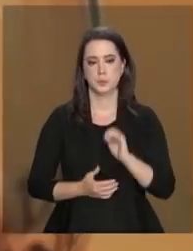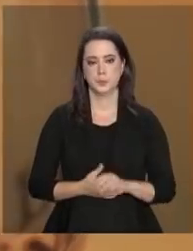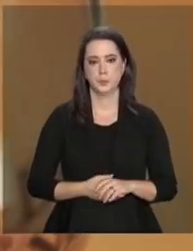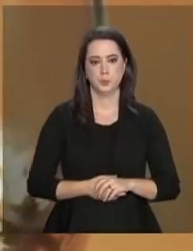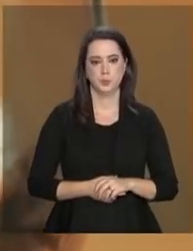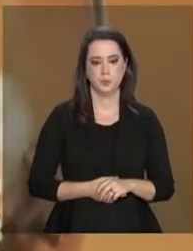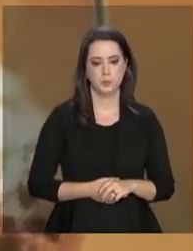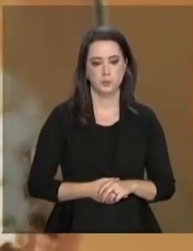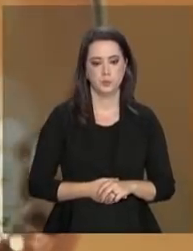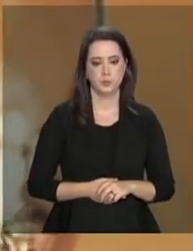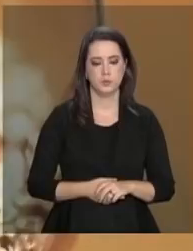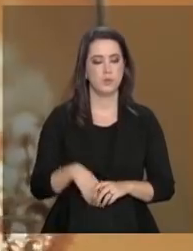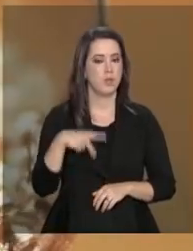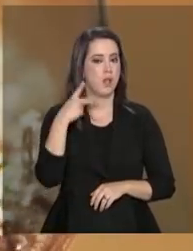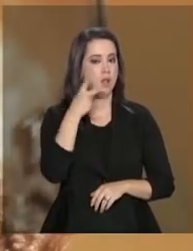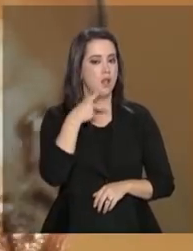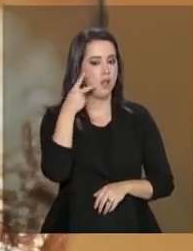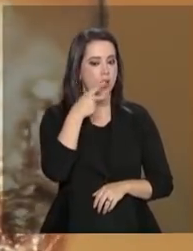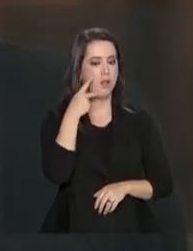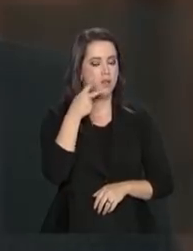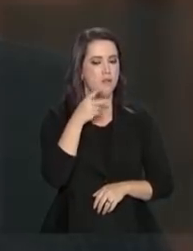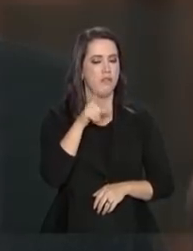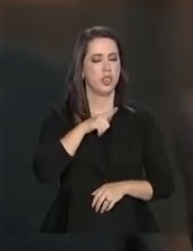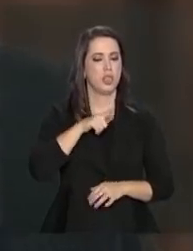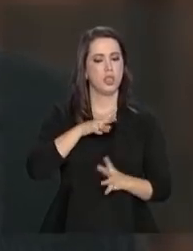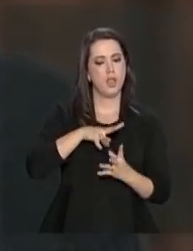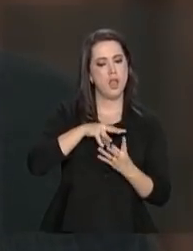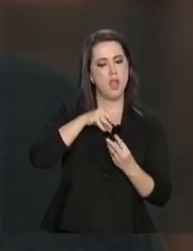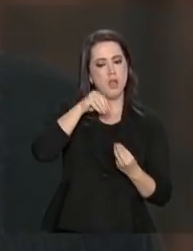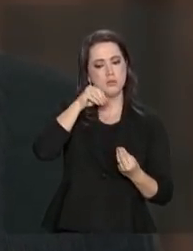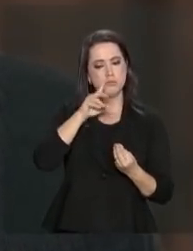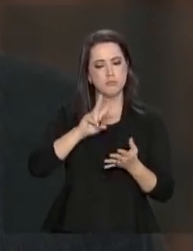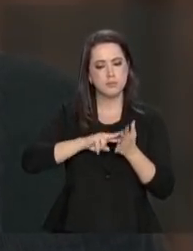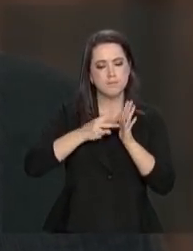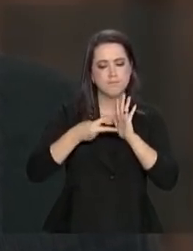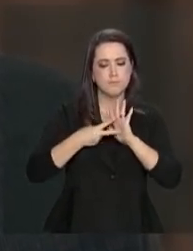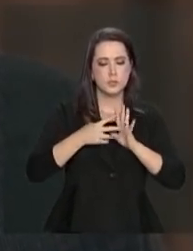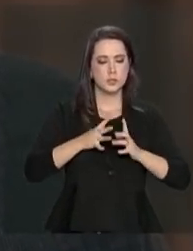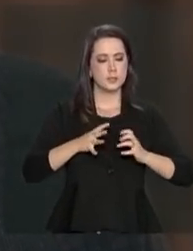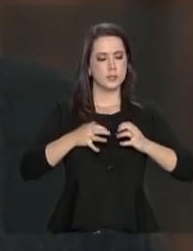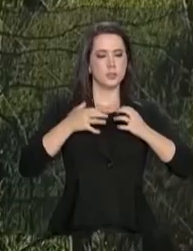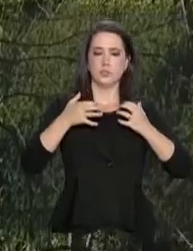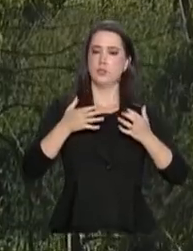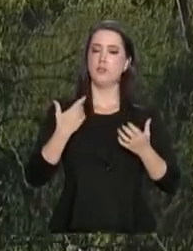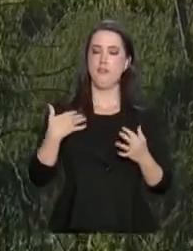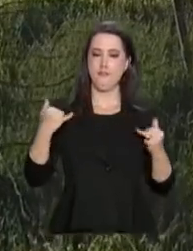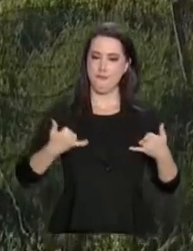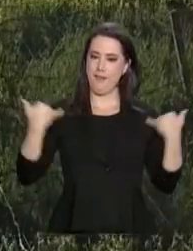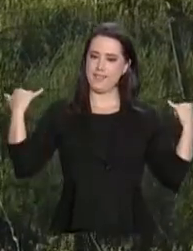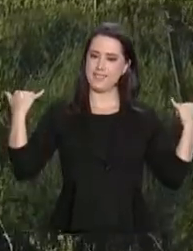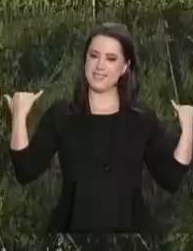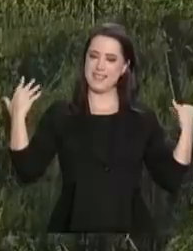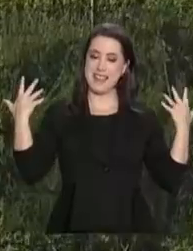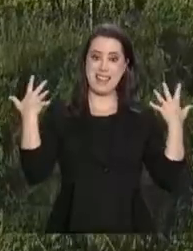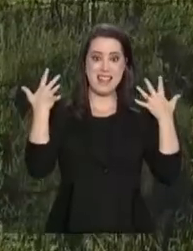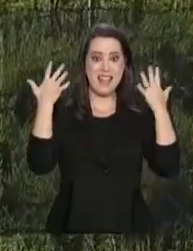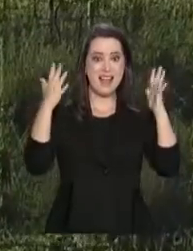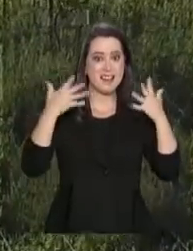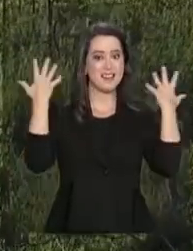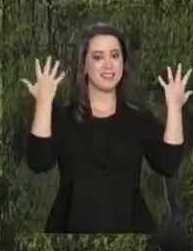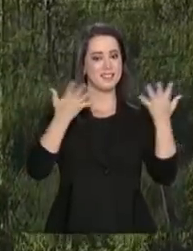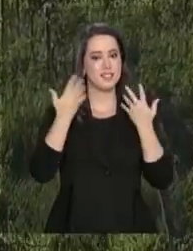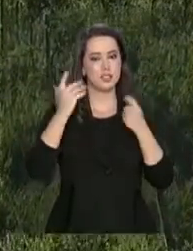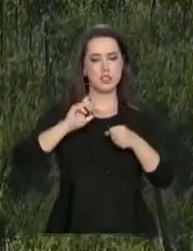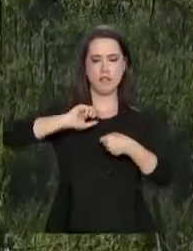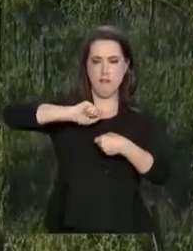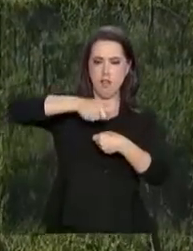rio é um elemento que tem arma e esse dogma de vigor de festa e de alegria quando se a gente vai abrir uma